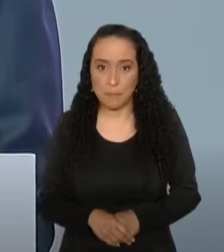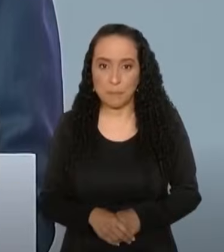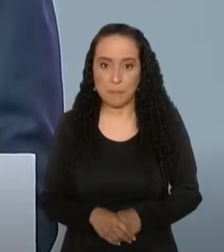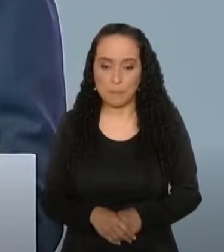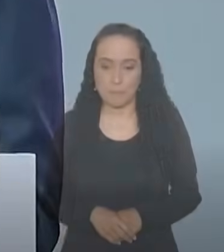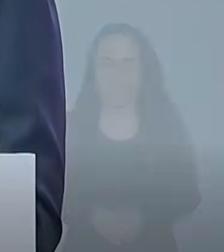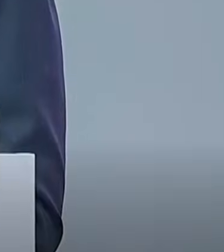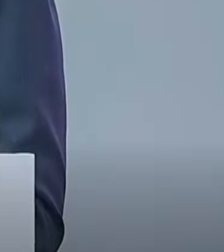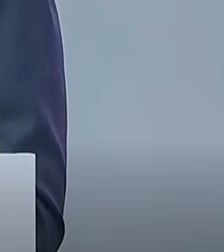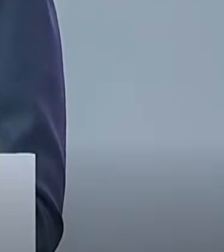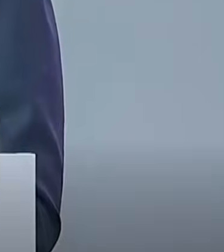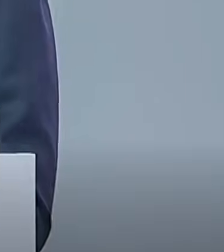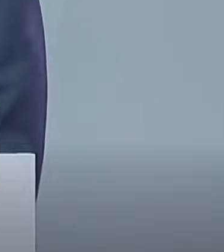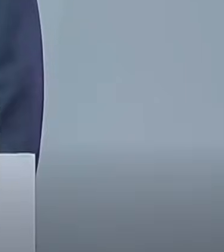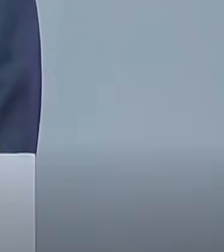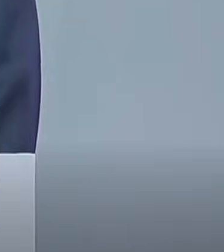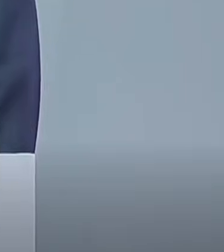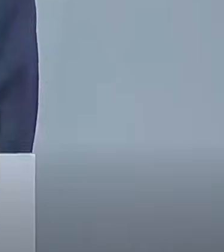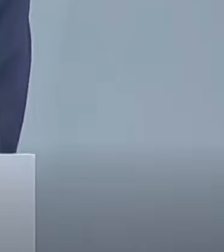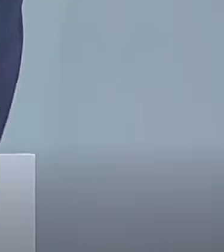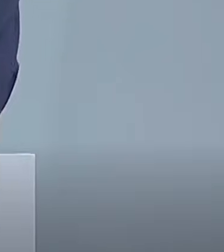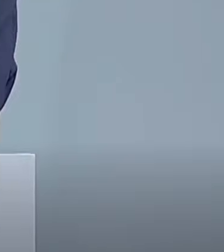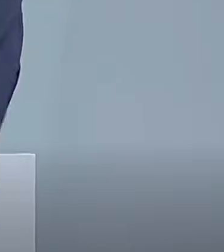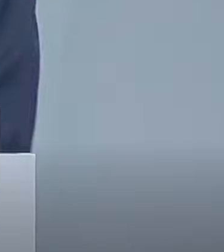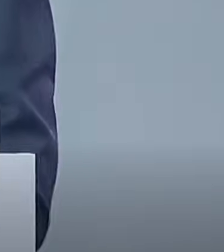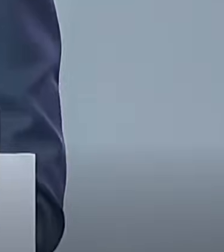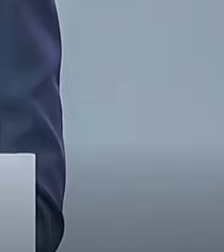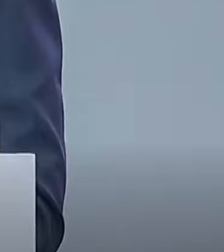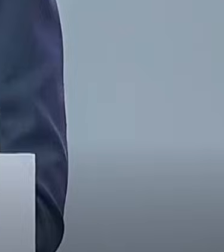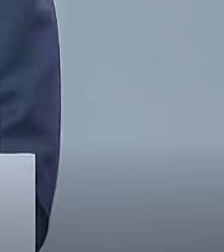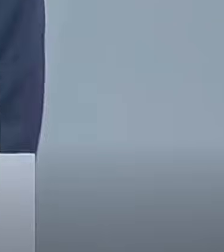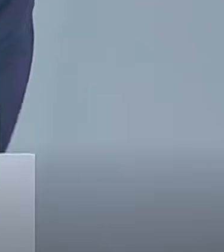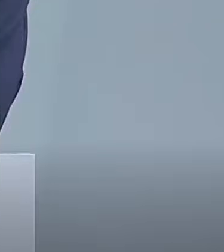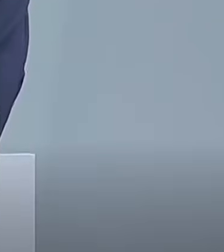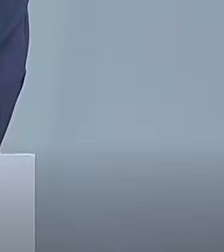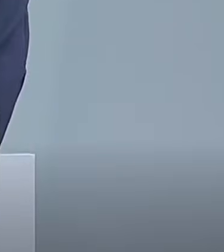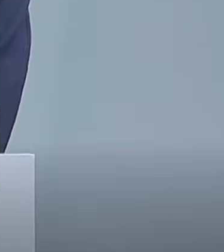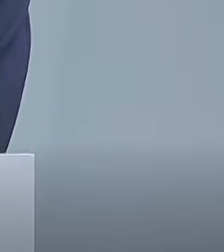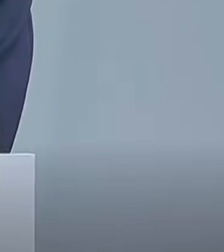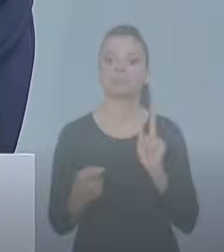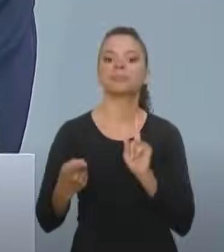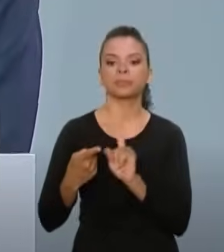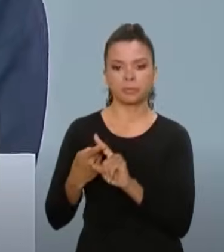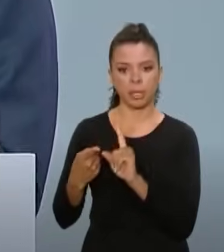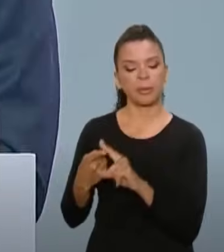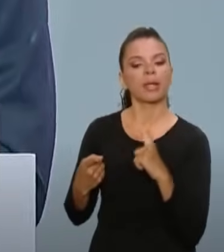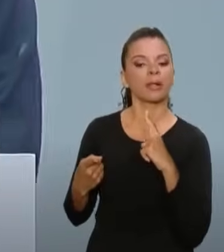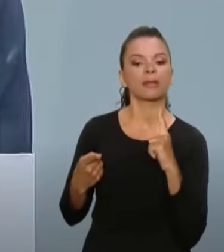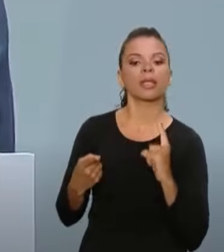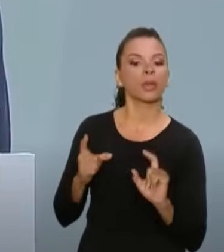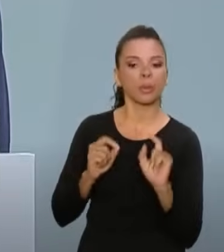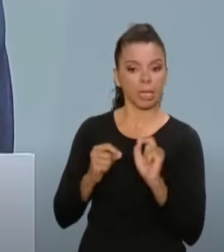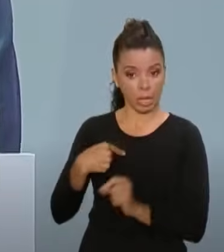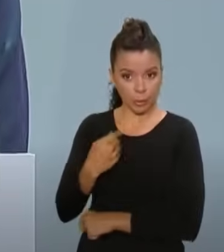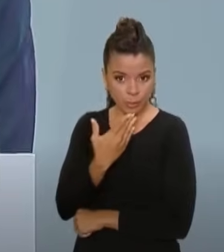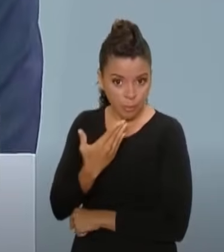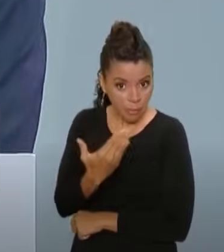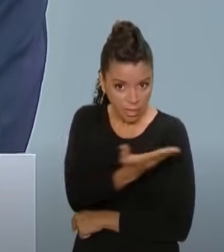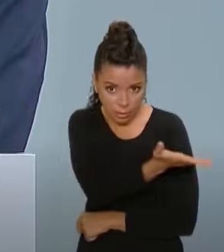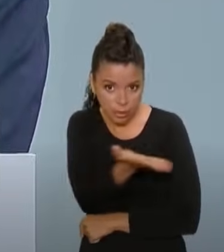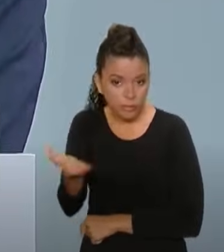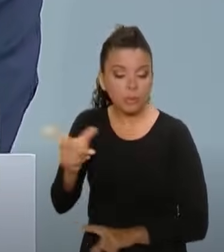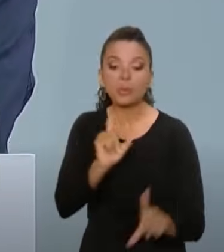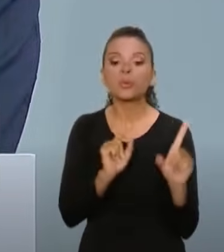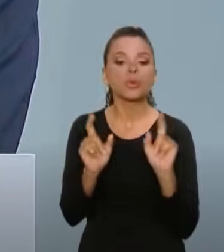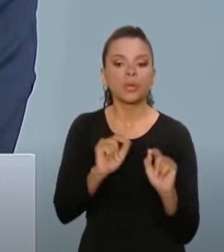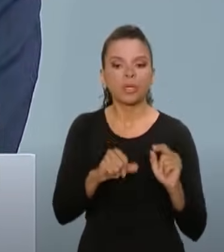nosso chamado à ação está dividido em 3 partes. Na primeira parte, faço um apelo para que